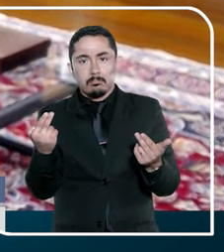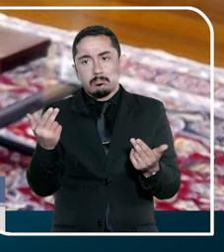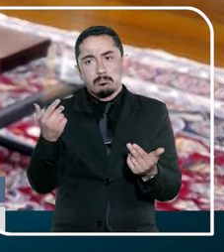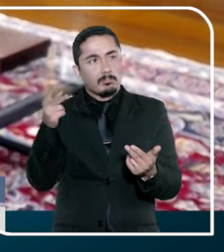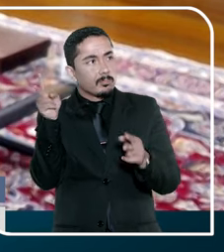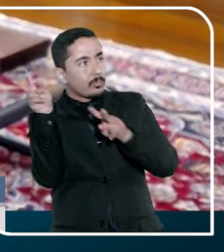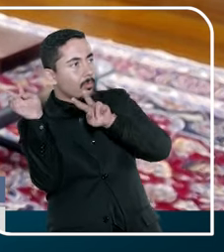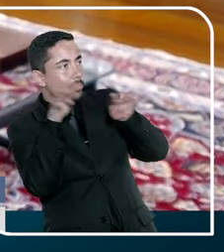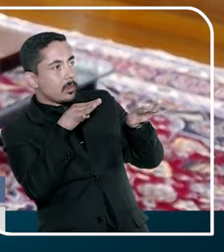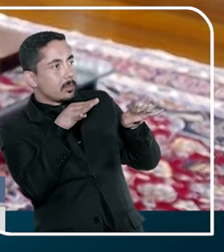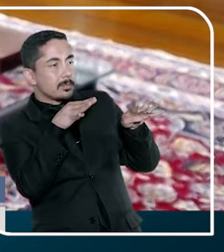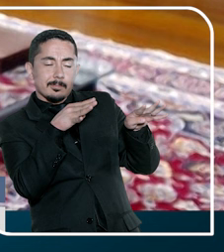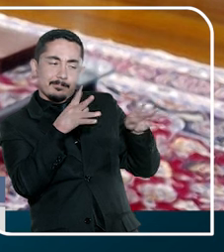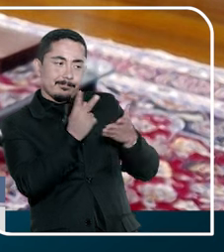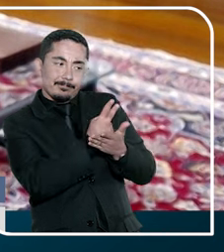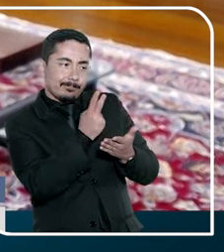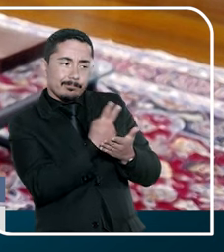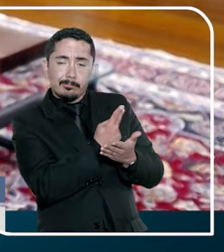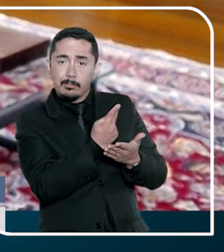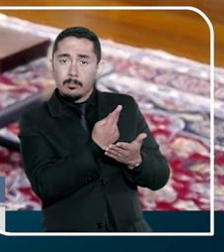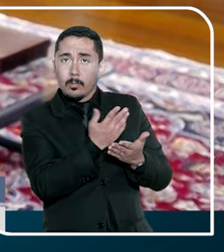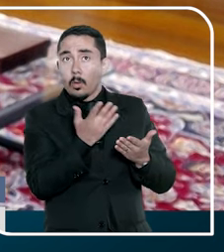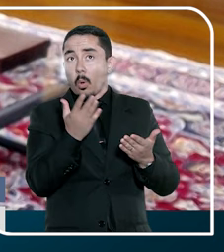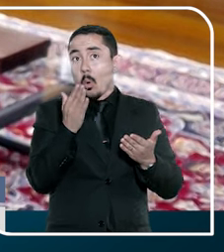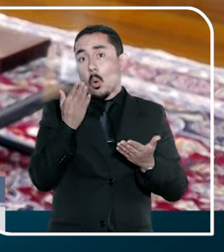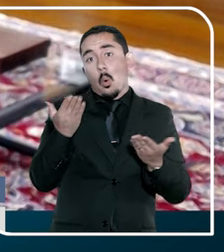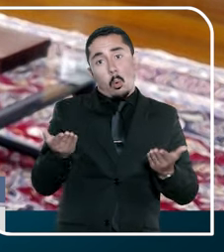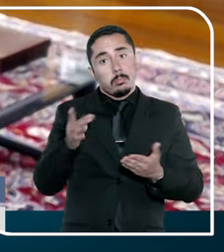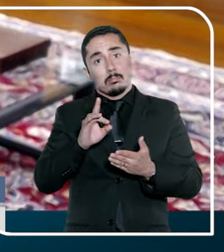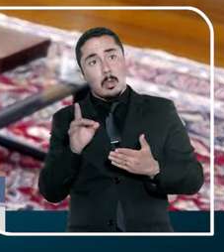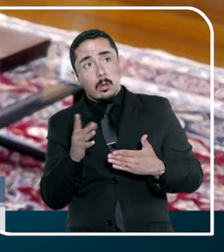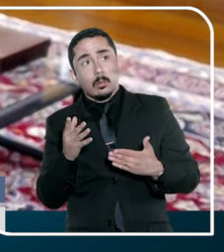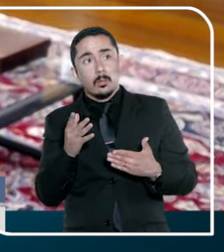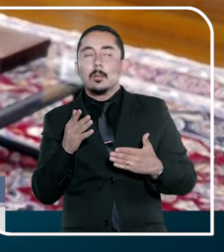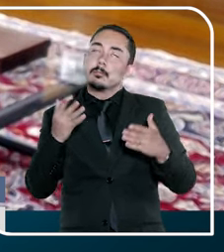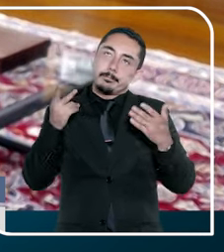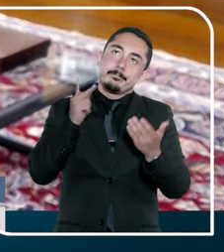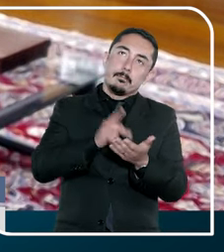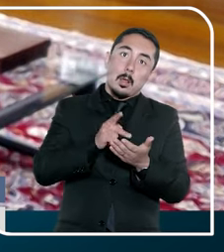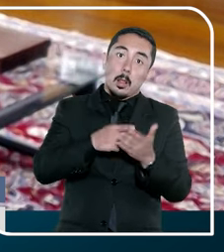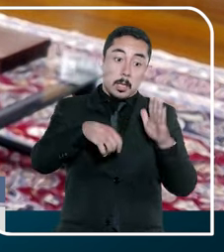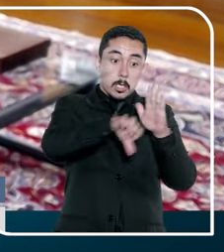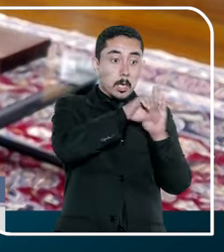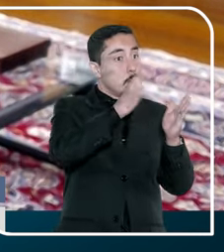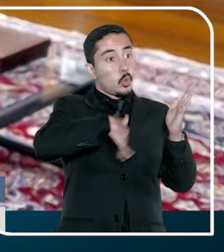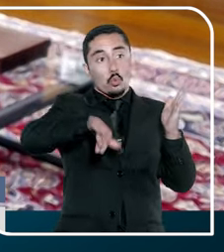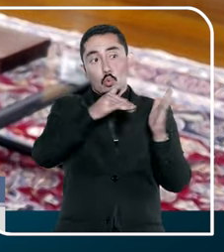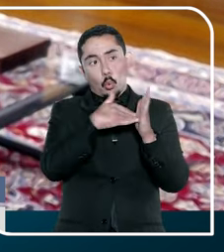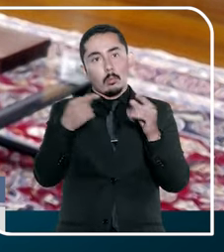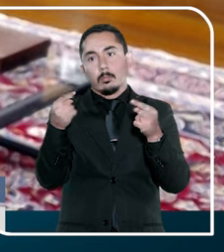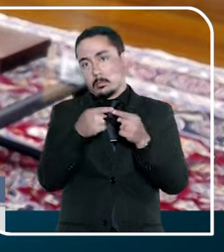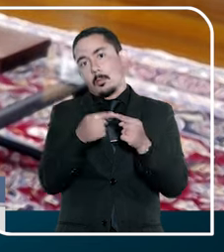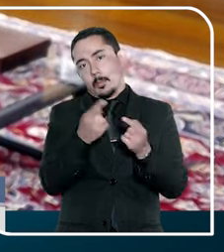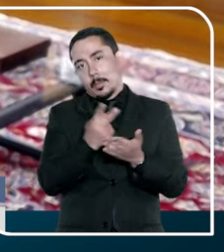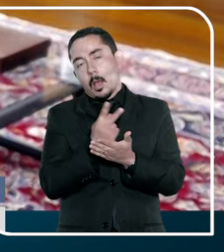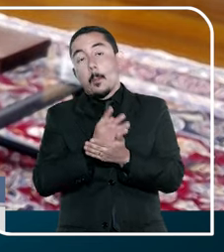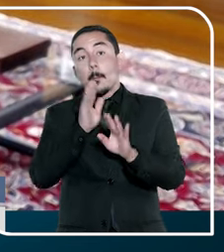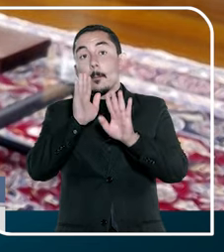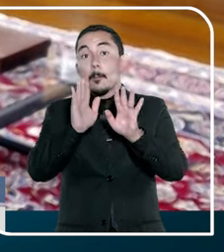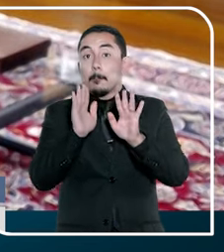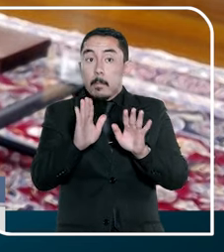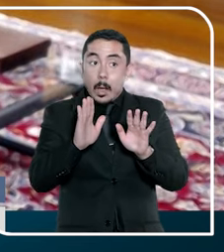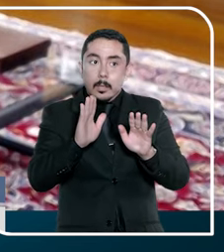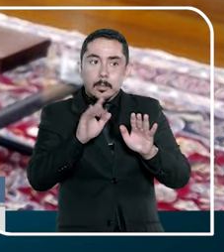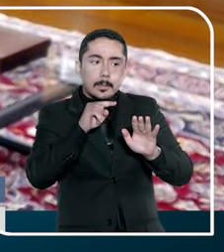do seu autor mas eh numa uma verificação de medida digamos assim de quantidade de